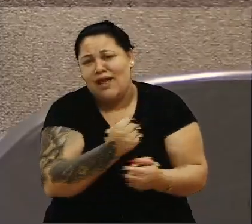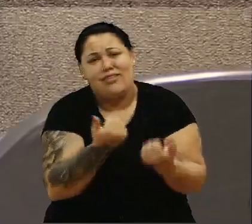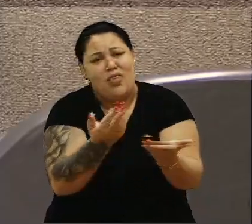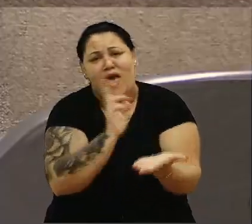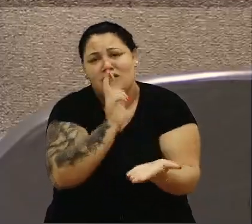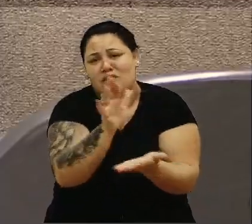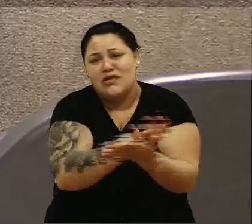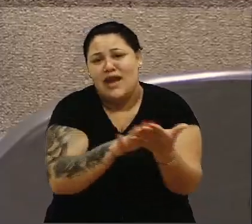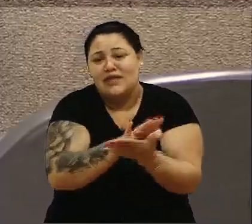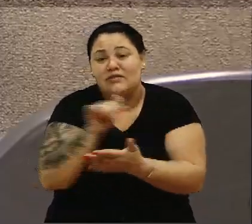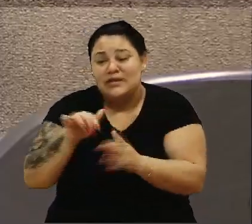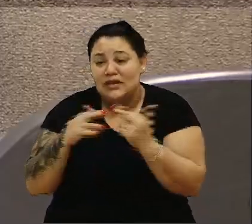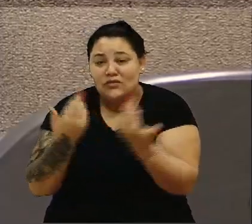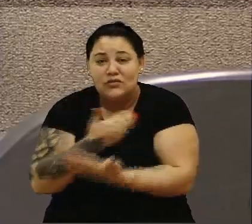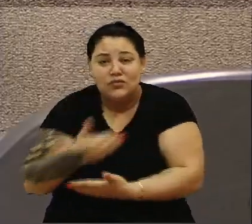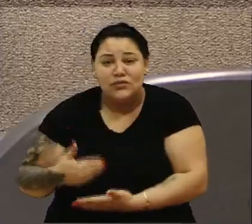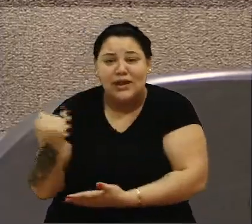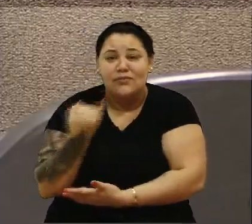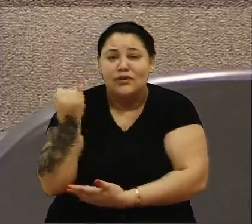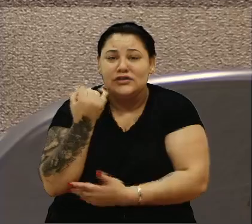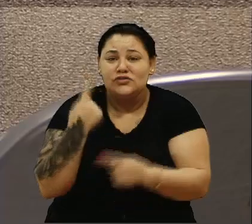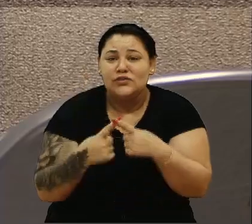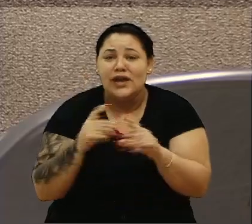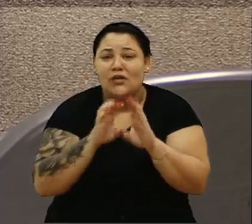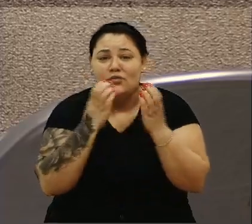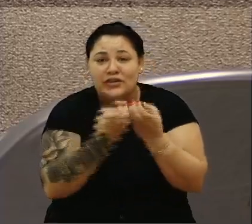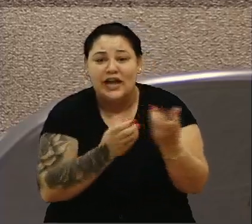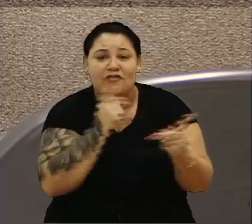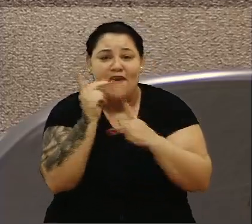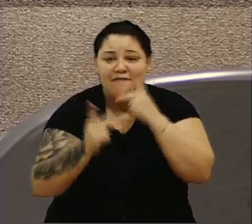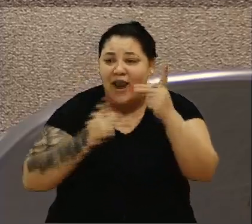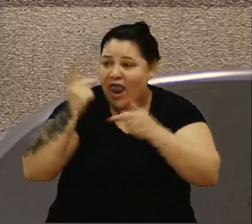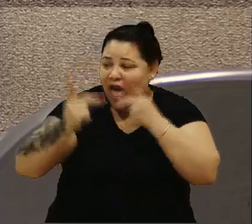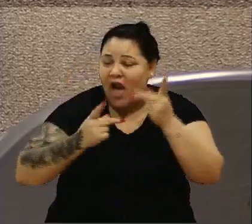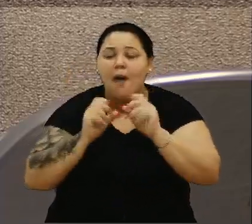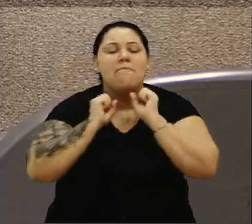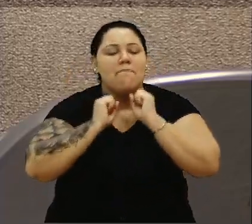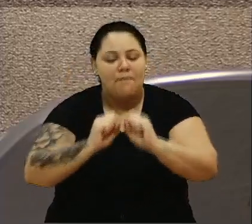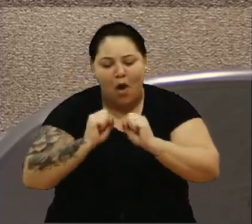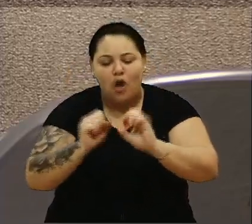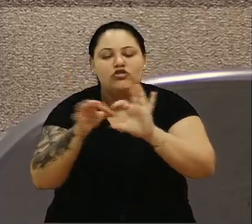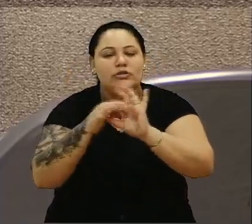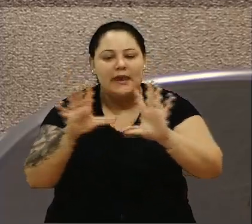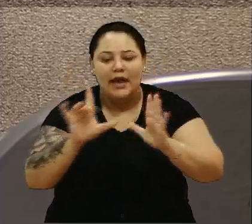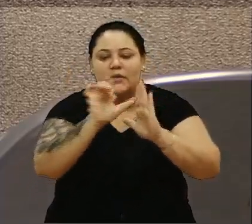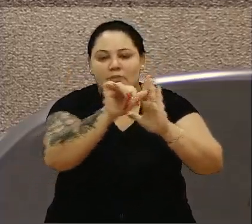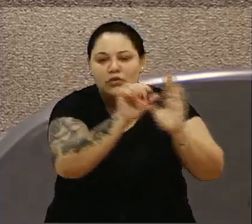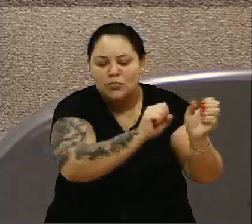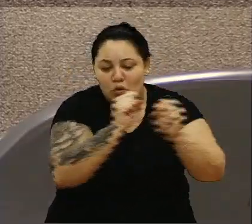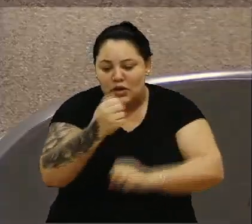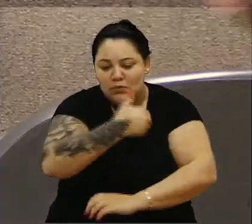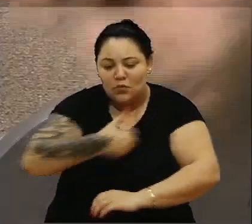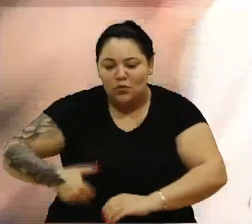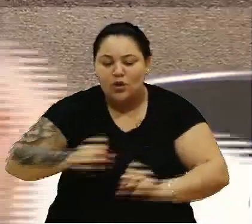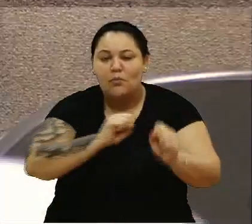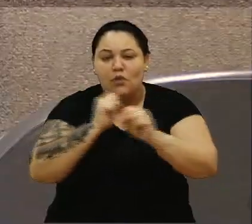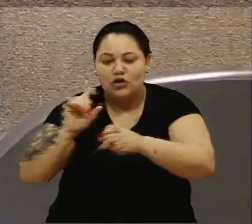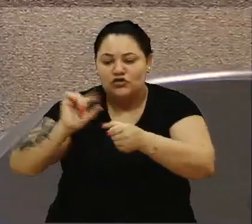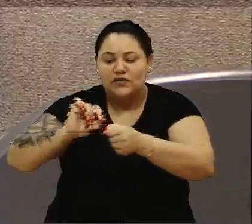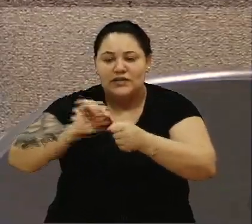é importante porque a comunidade vai poder falar e depois o Poder Público também pode fazer os